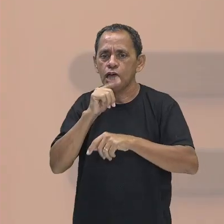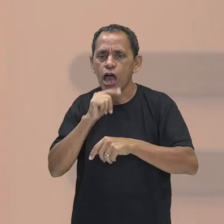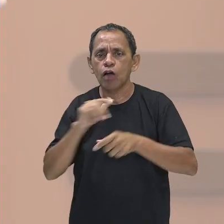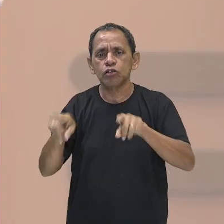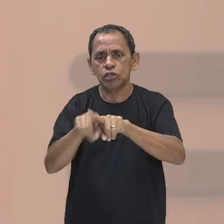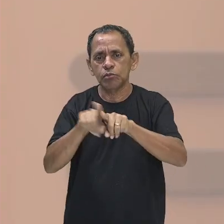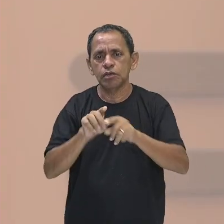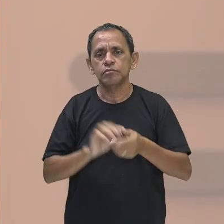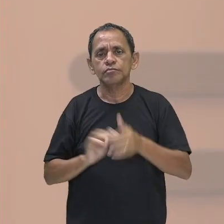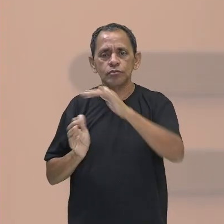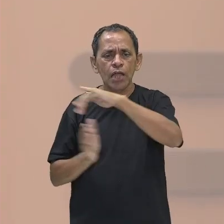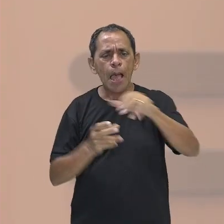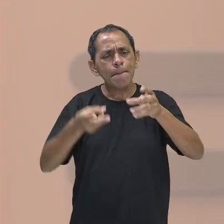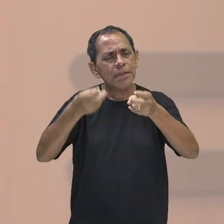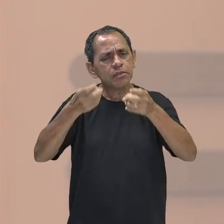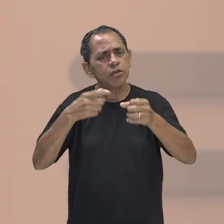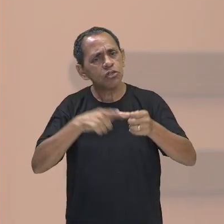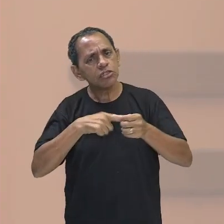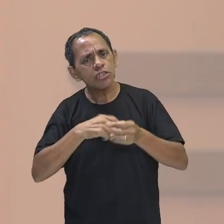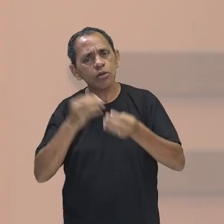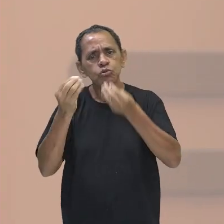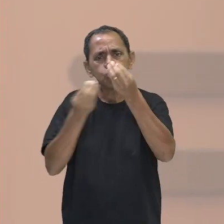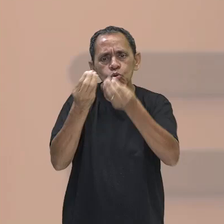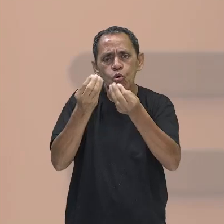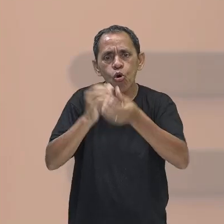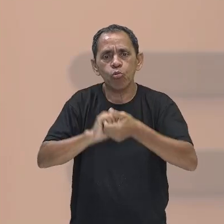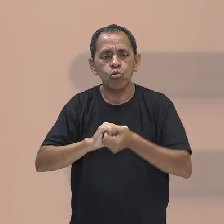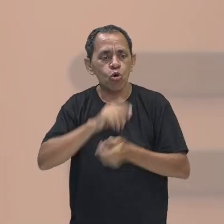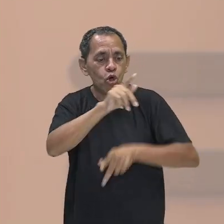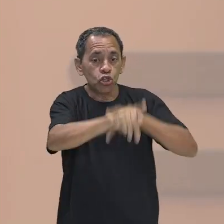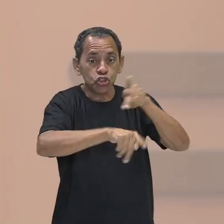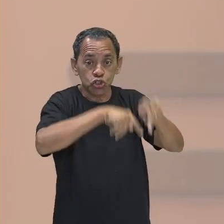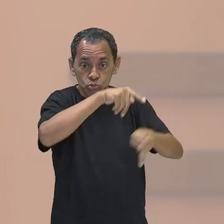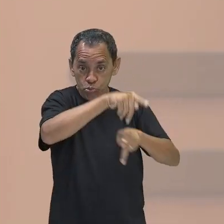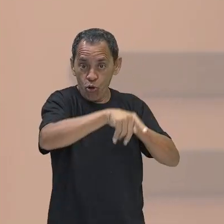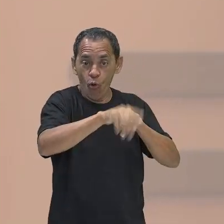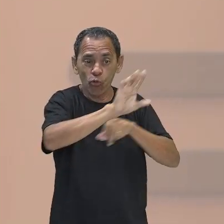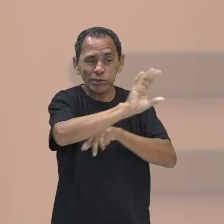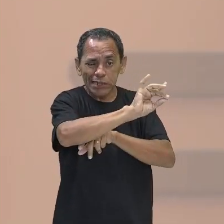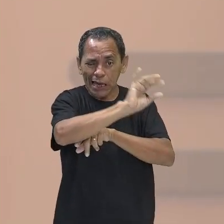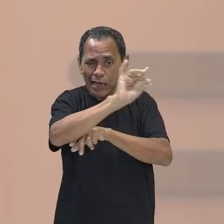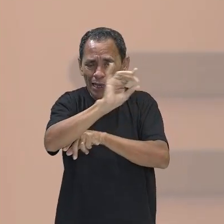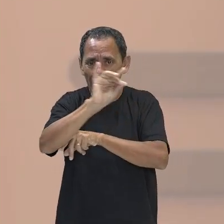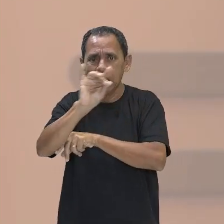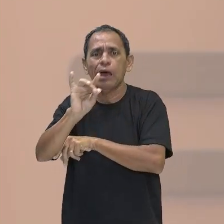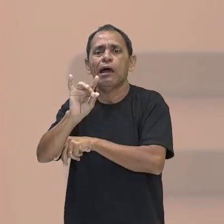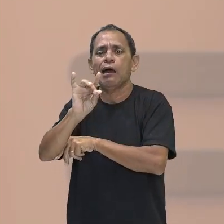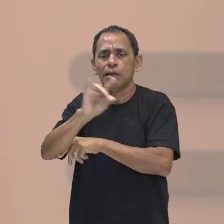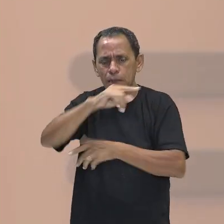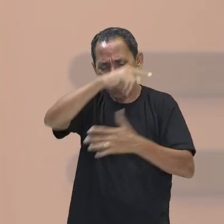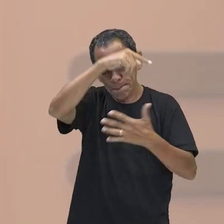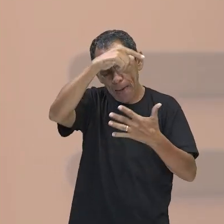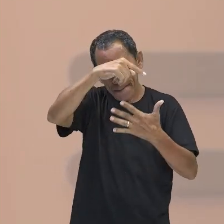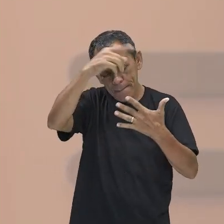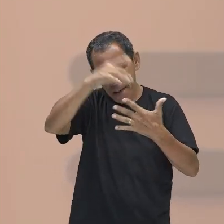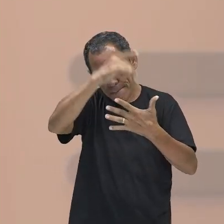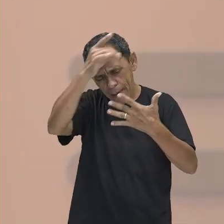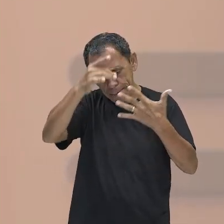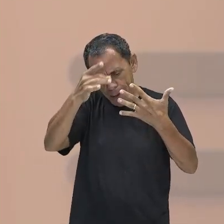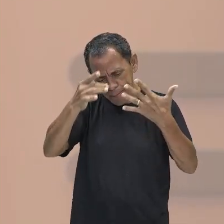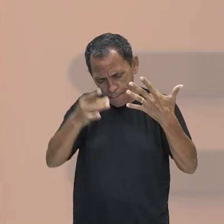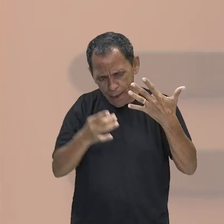temos então aí, não é mesmo, esses povos, então, cada um desses povos caldeus,